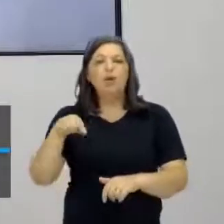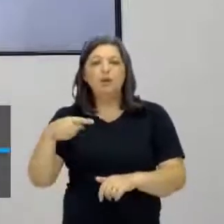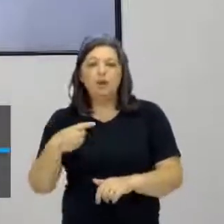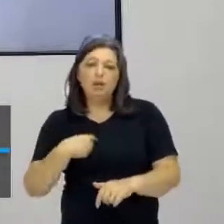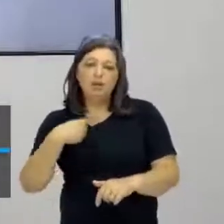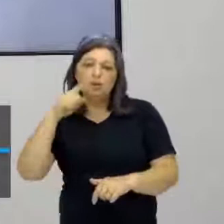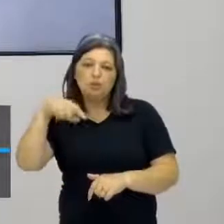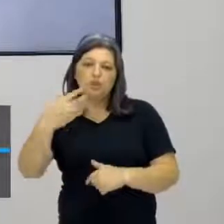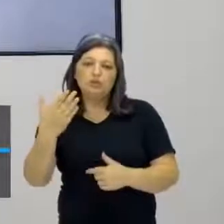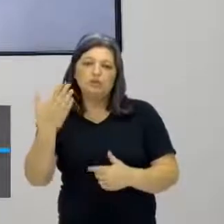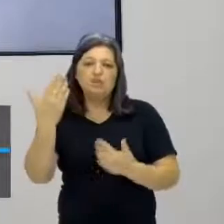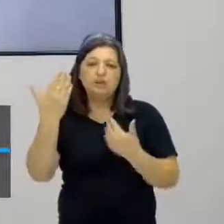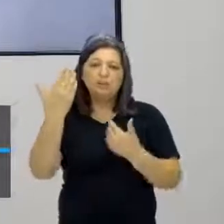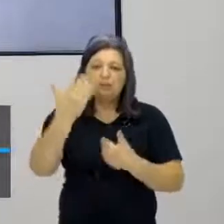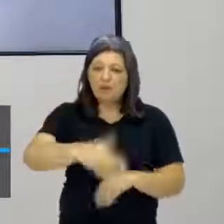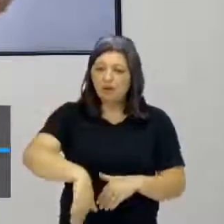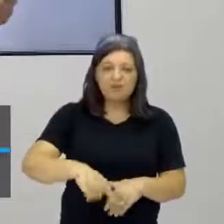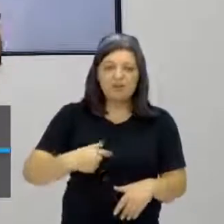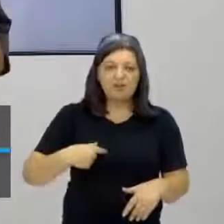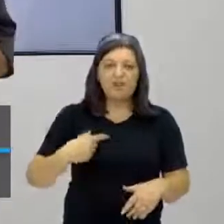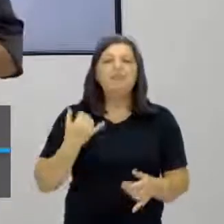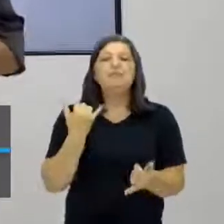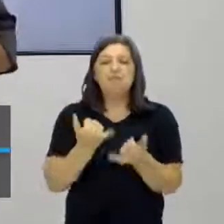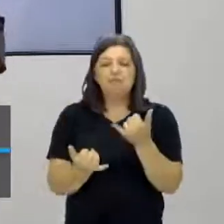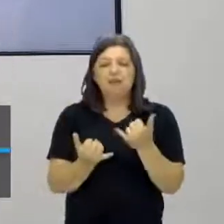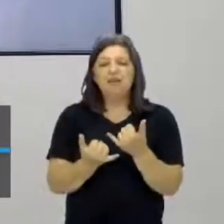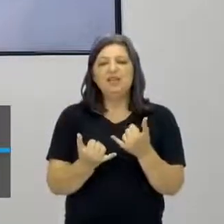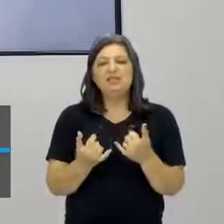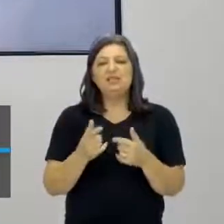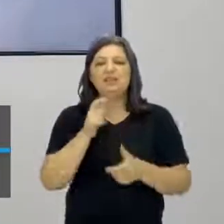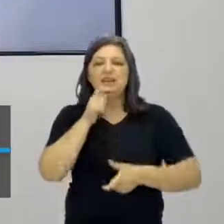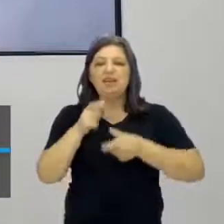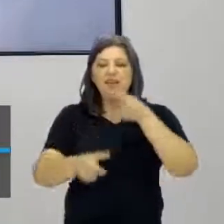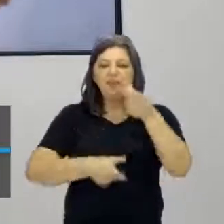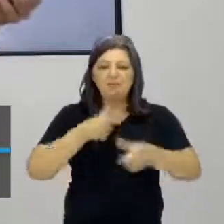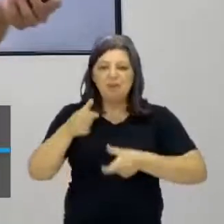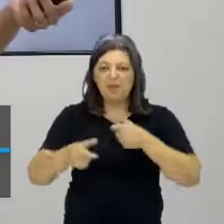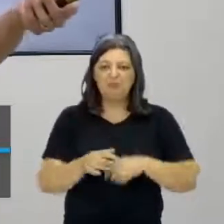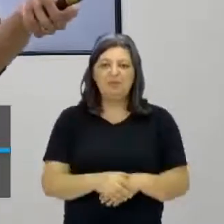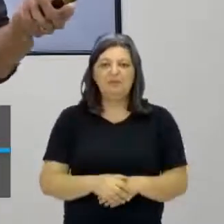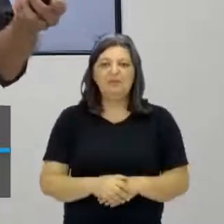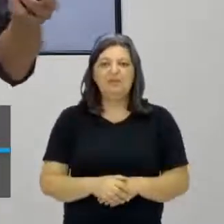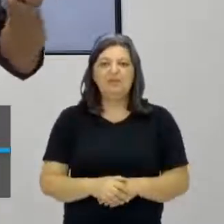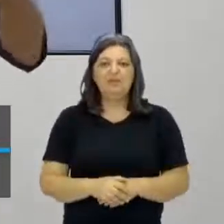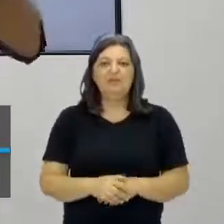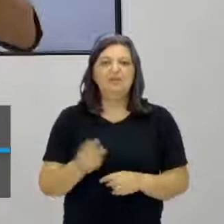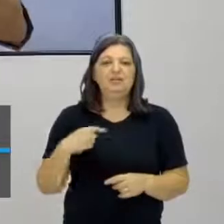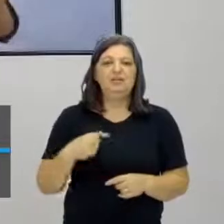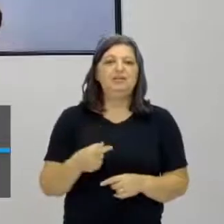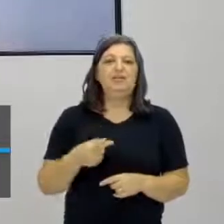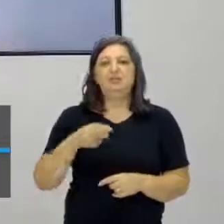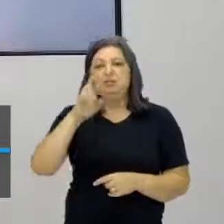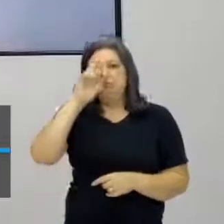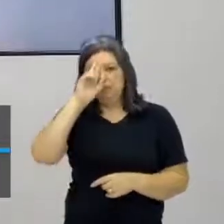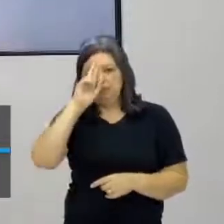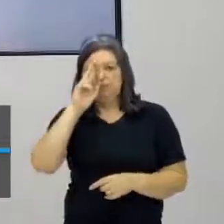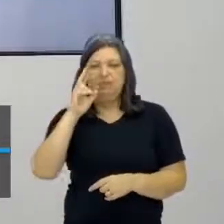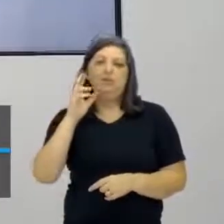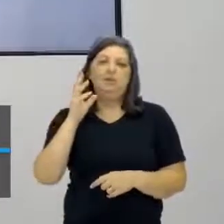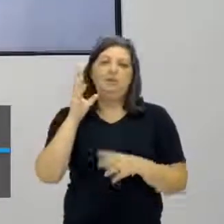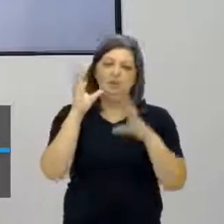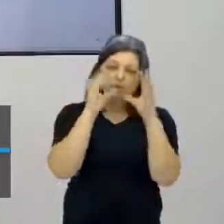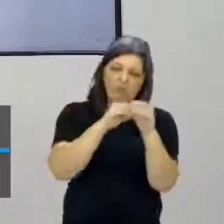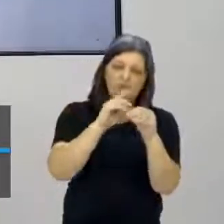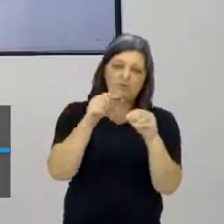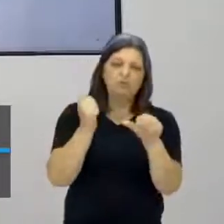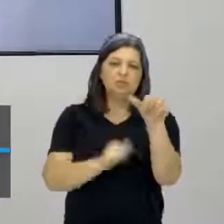O Senhor Incrível todo sem cor, né? E tal. É um meme. Eu 23h59, aí depois meia-noite, mudou de opinião.